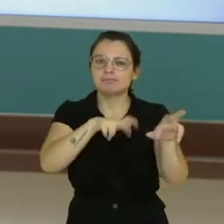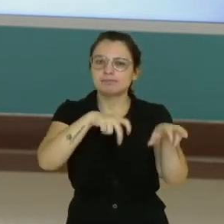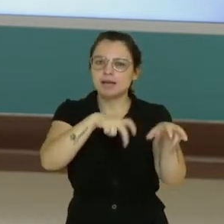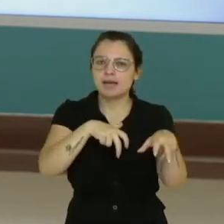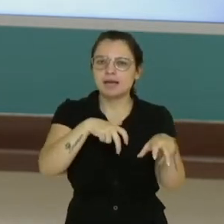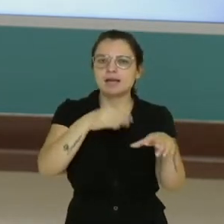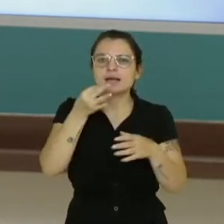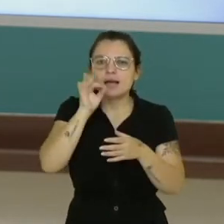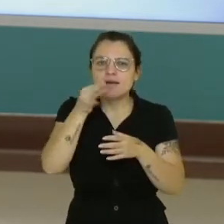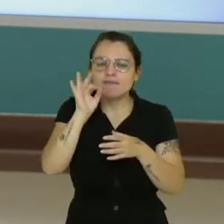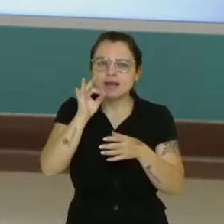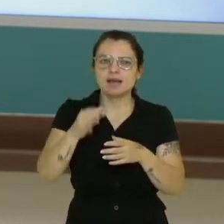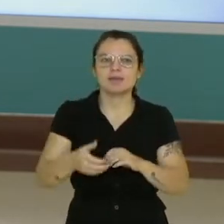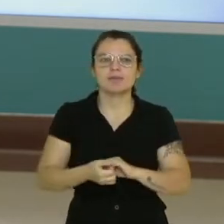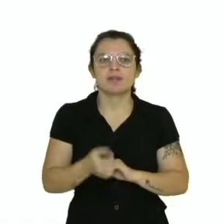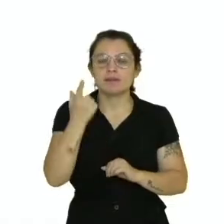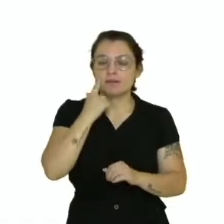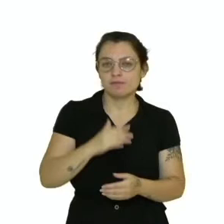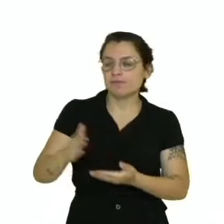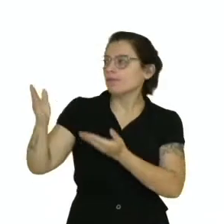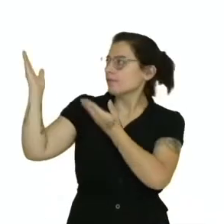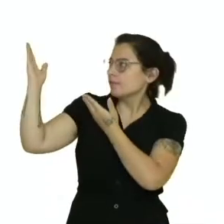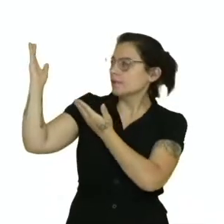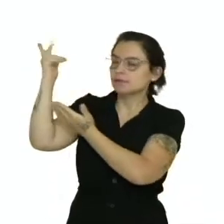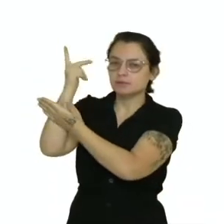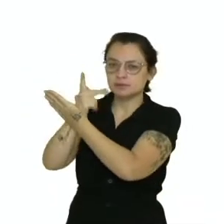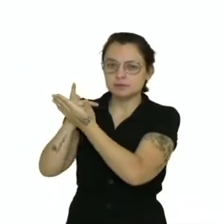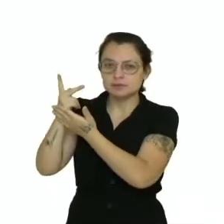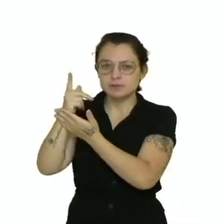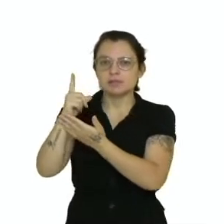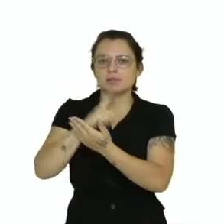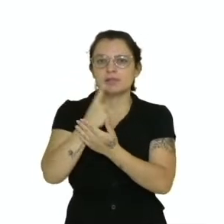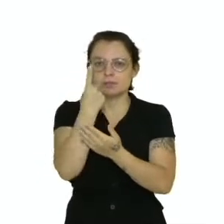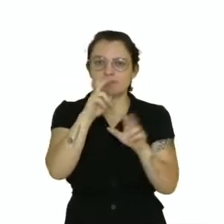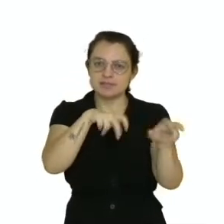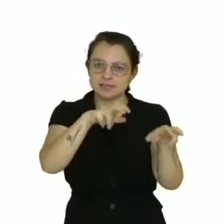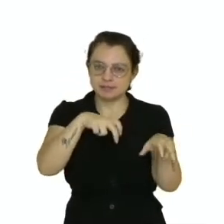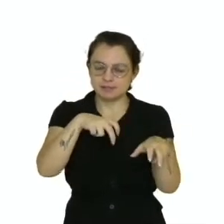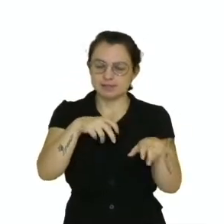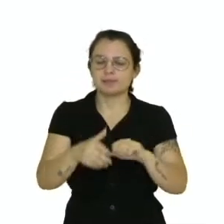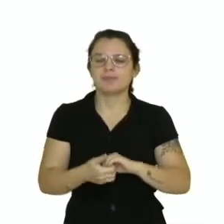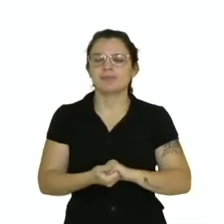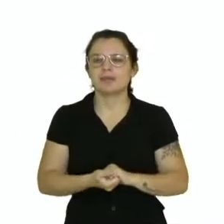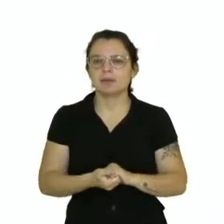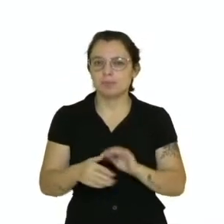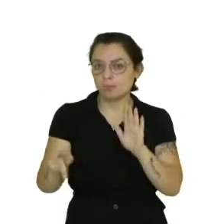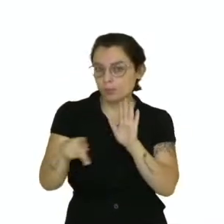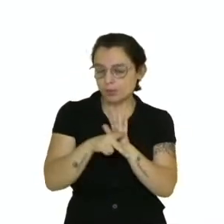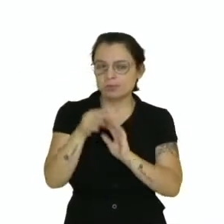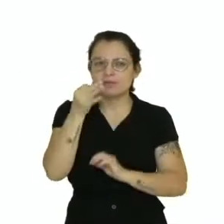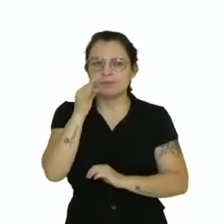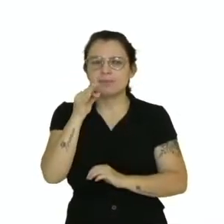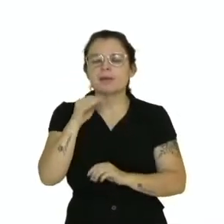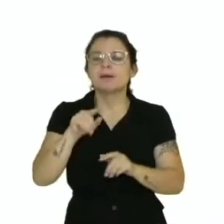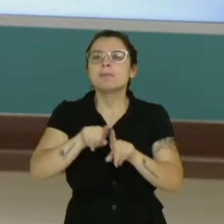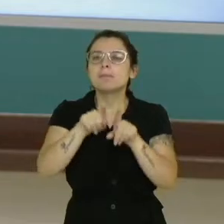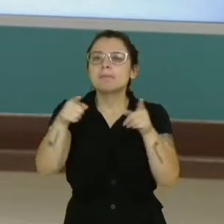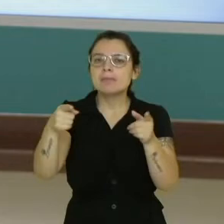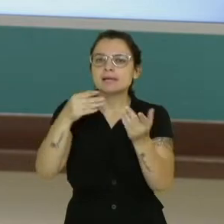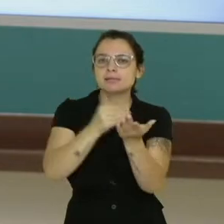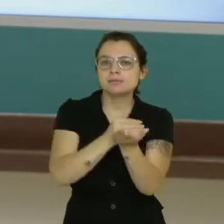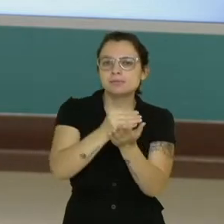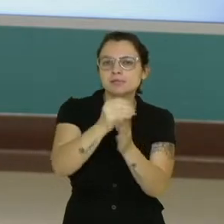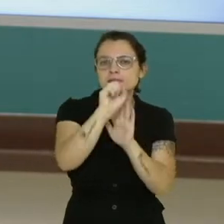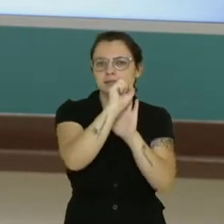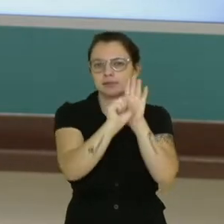Como aqui nós temos uma fazenda de café no Vale do Paraíba. Porém, a partir do início do século XX, a gente passa a ter um